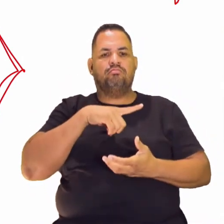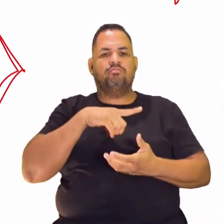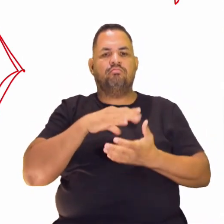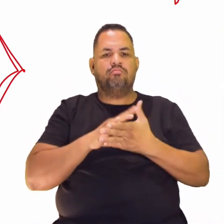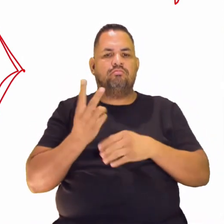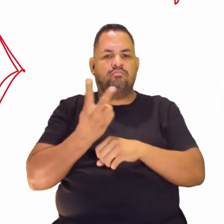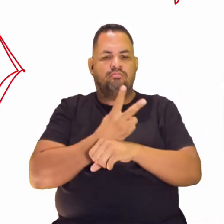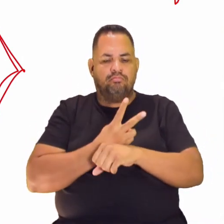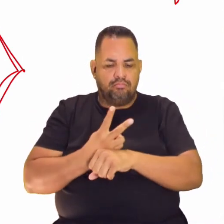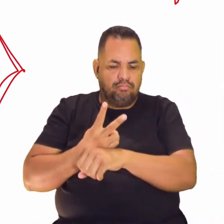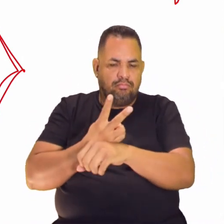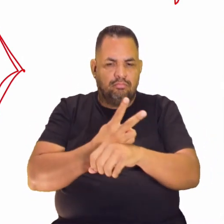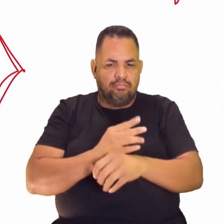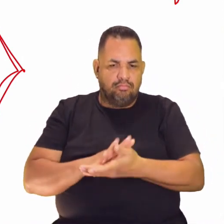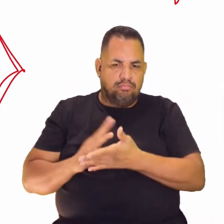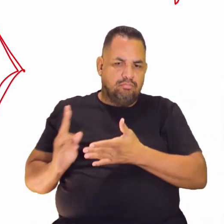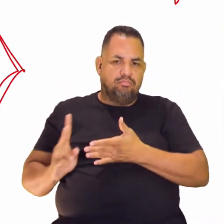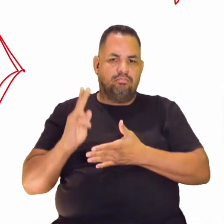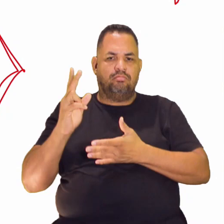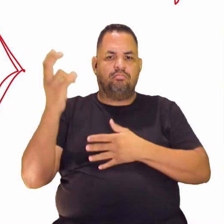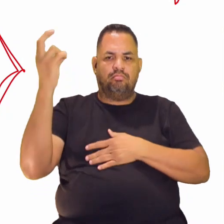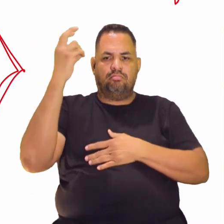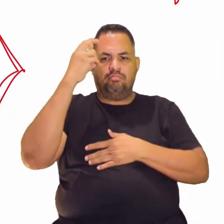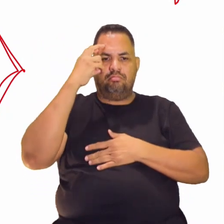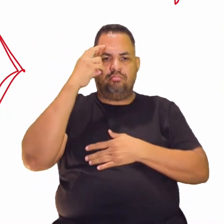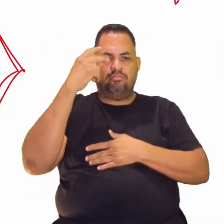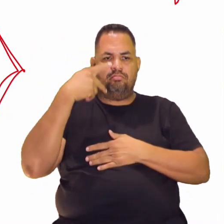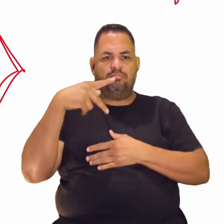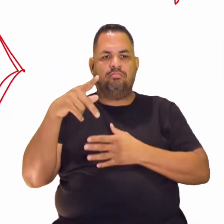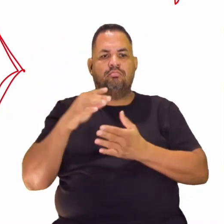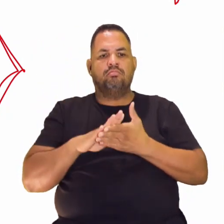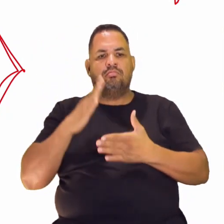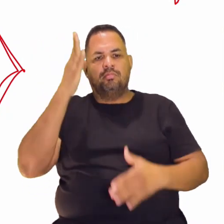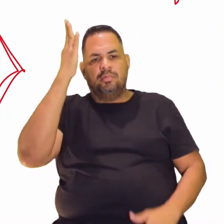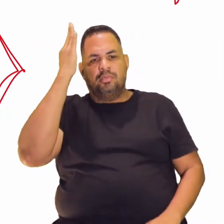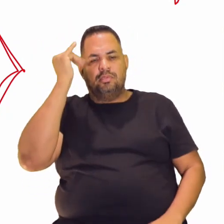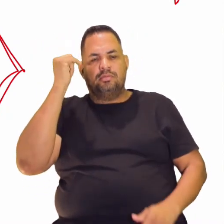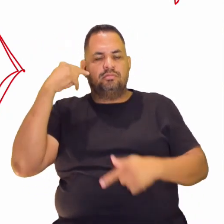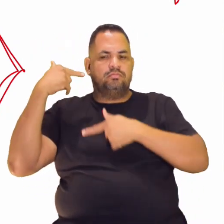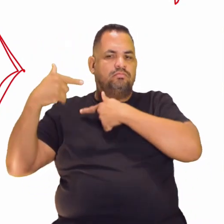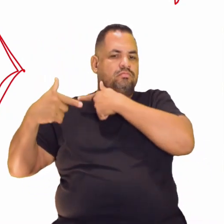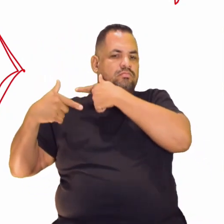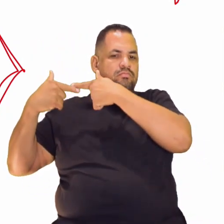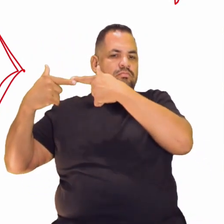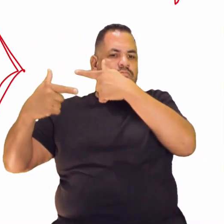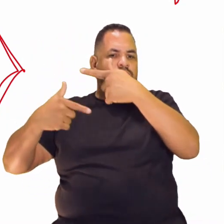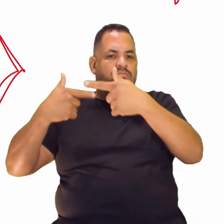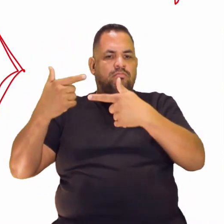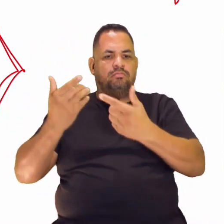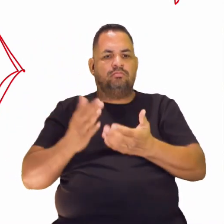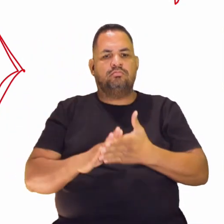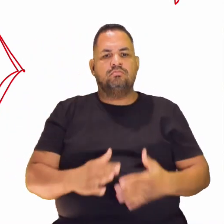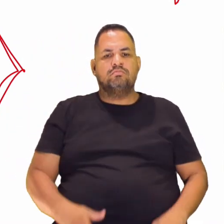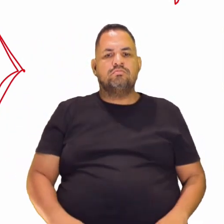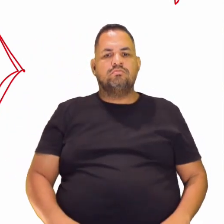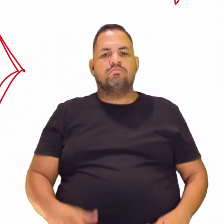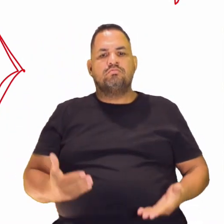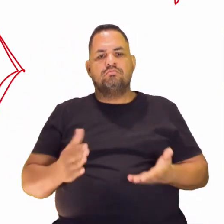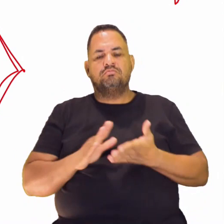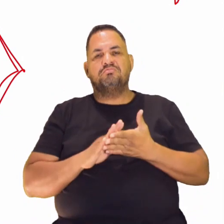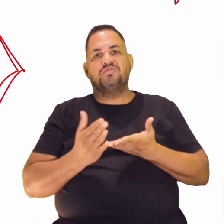a busca pela valorização de sua cultura, dos saberes ancestrais, de